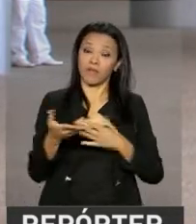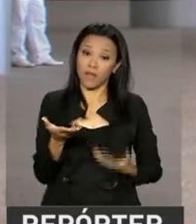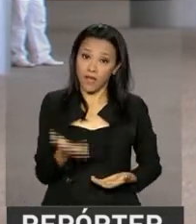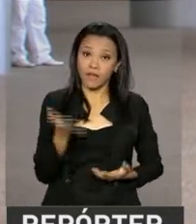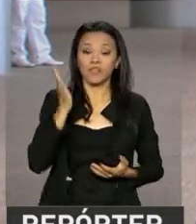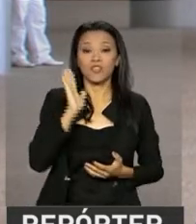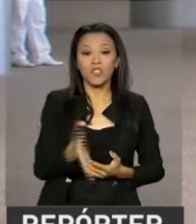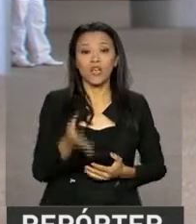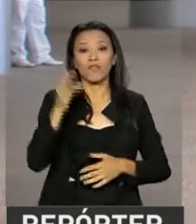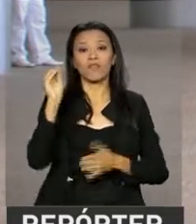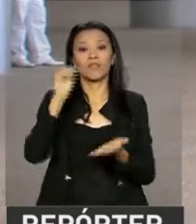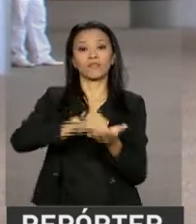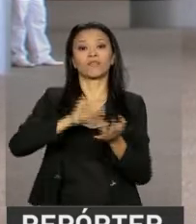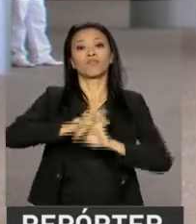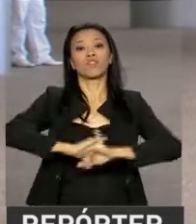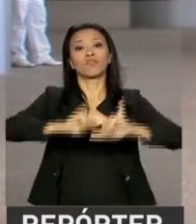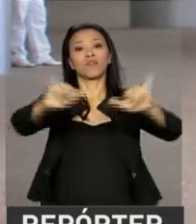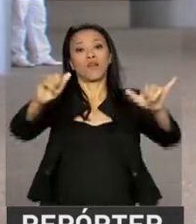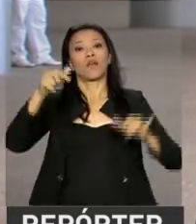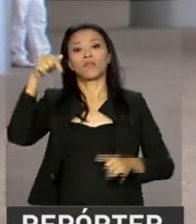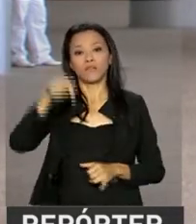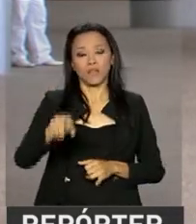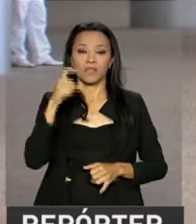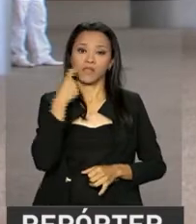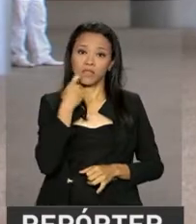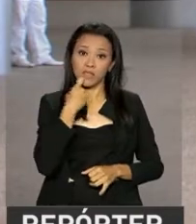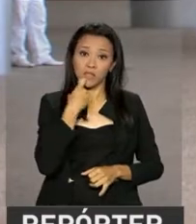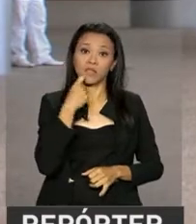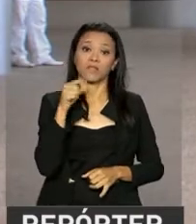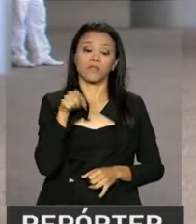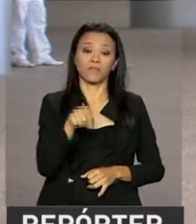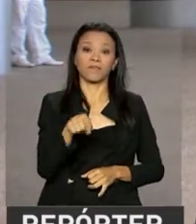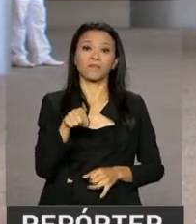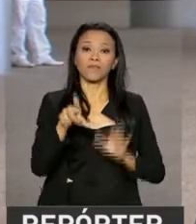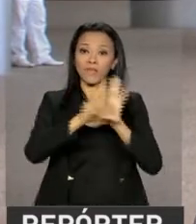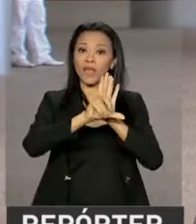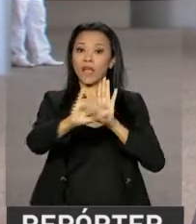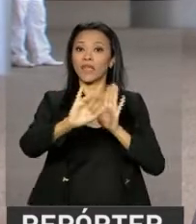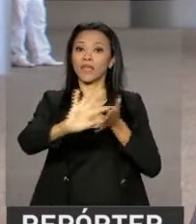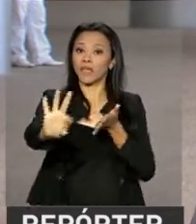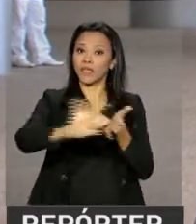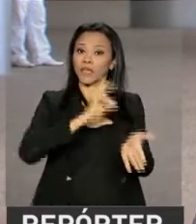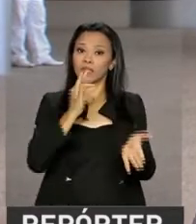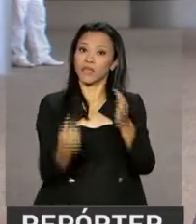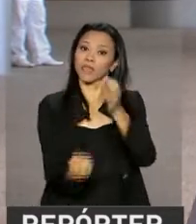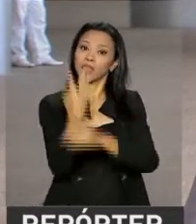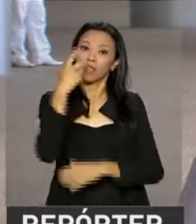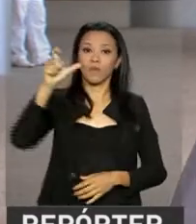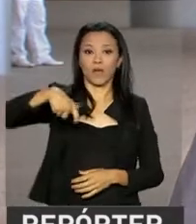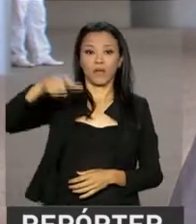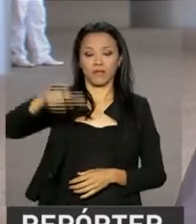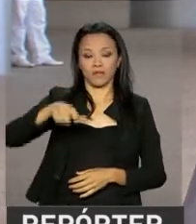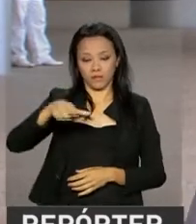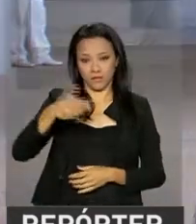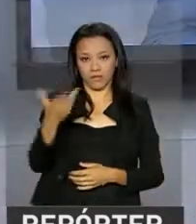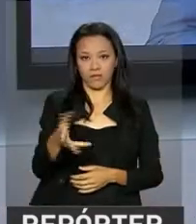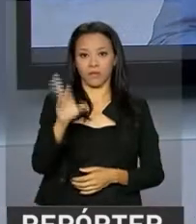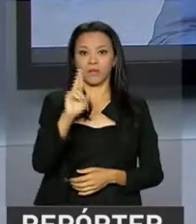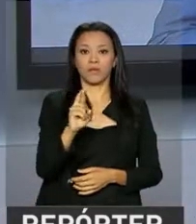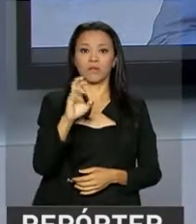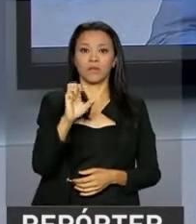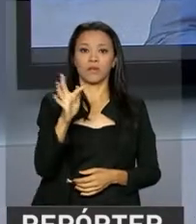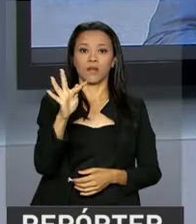publicada no diário oficial da união desta sexta feira a sanção da lei que cria o cartão reforma leandro gobatto que você